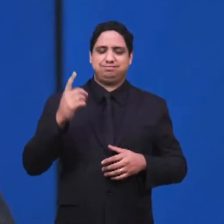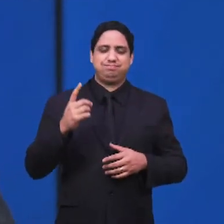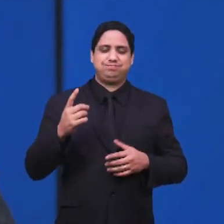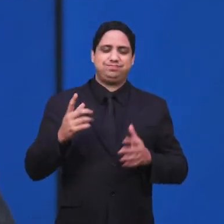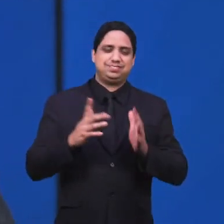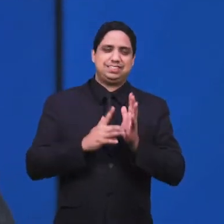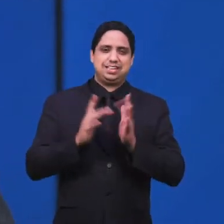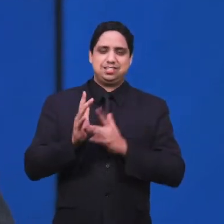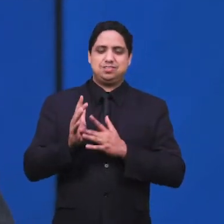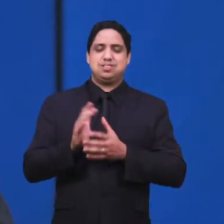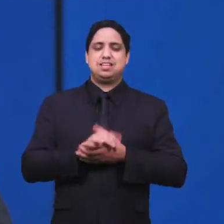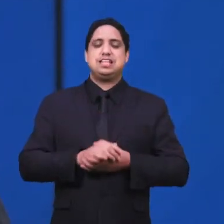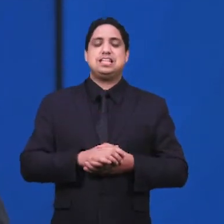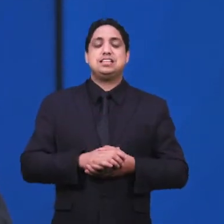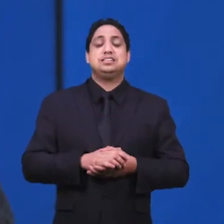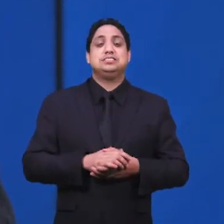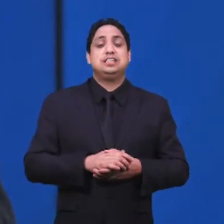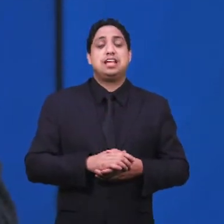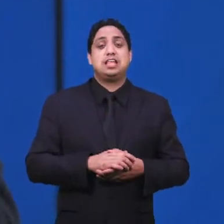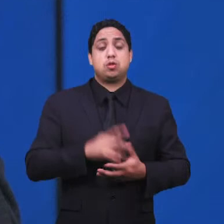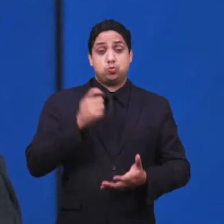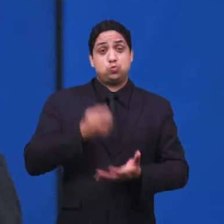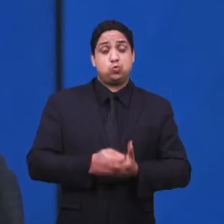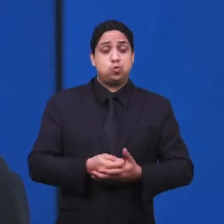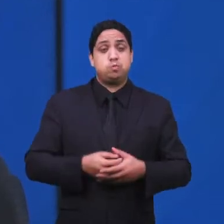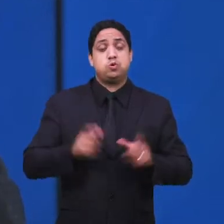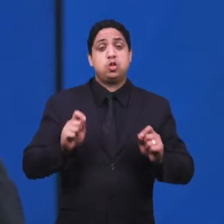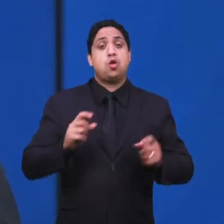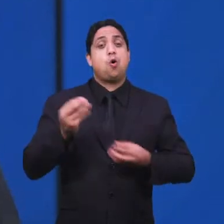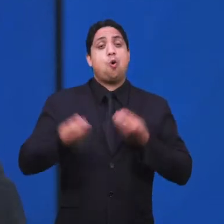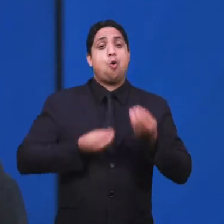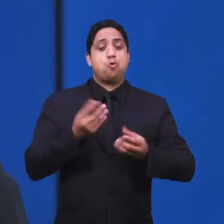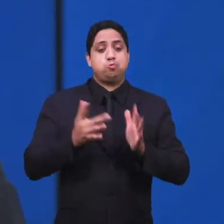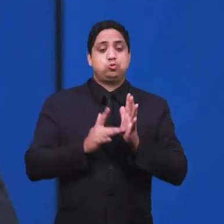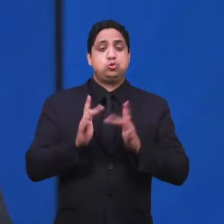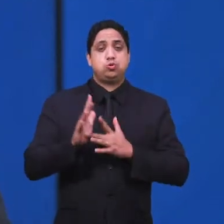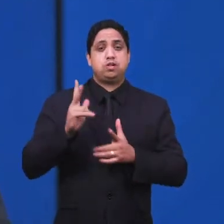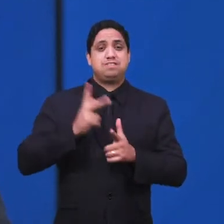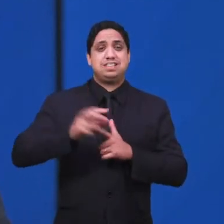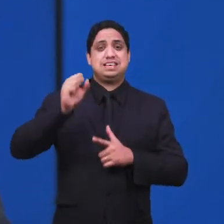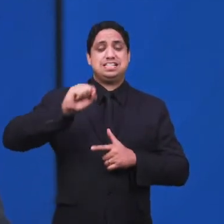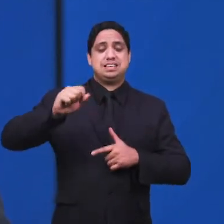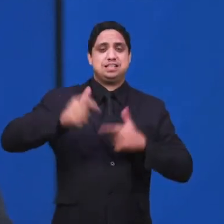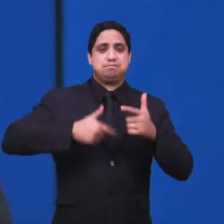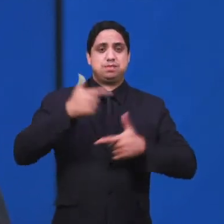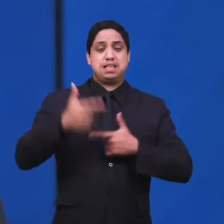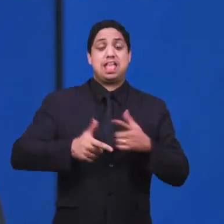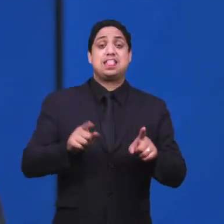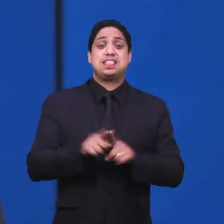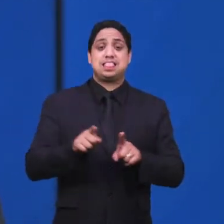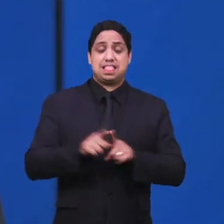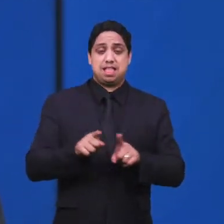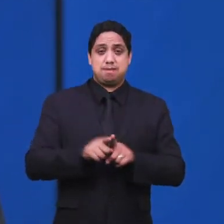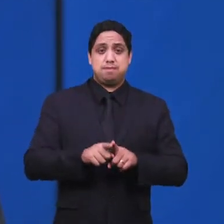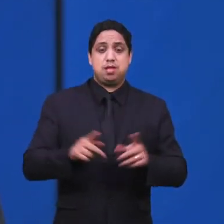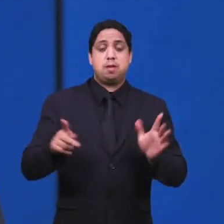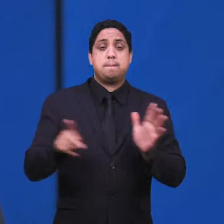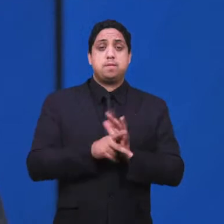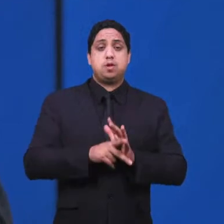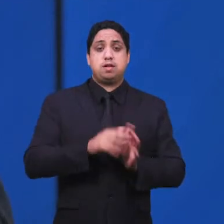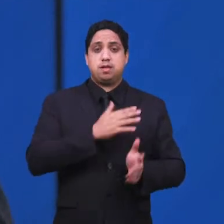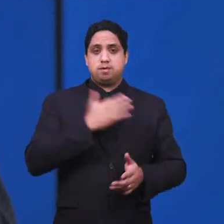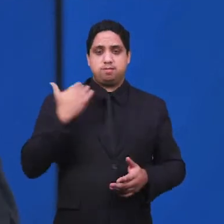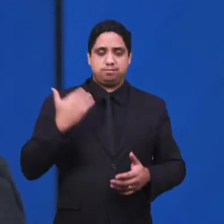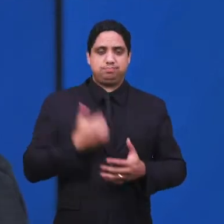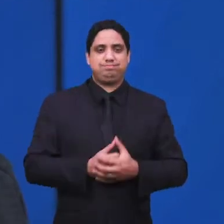se cumpre exatamente a maneira como Jesus venceu todas as batalhas, inclusive a batalha contra a morte. Muito bem, pastor